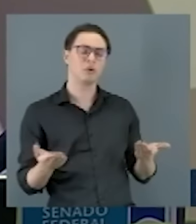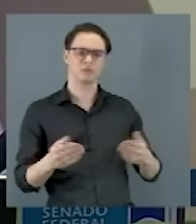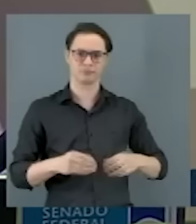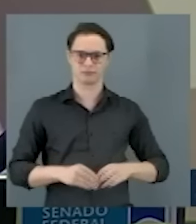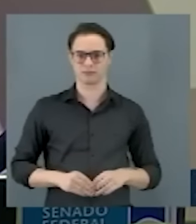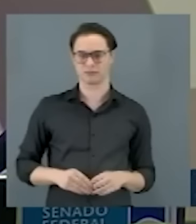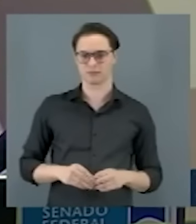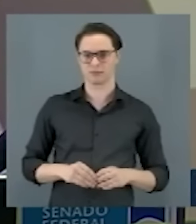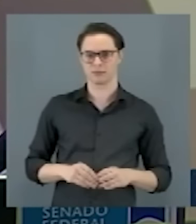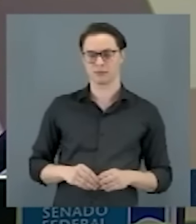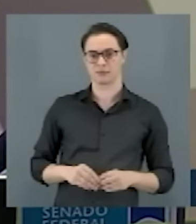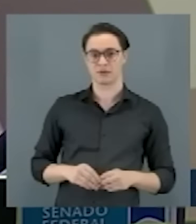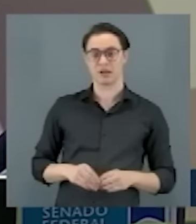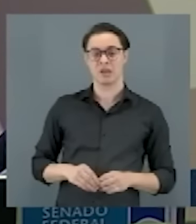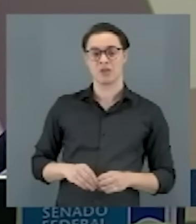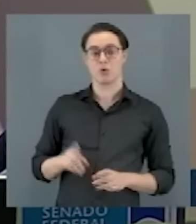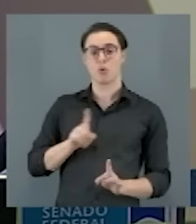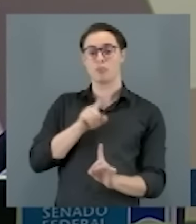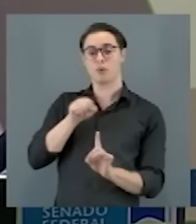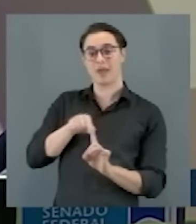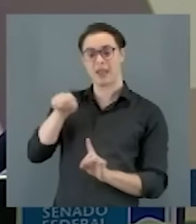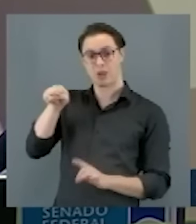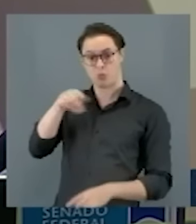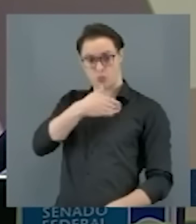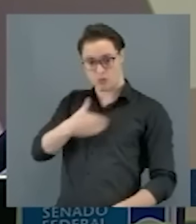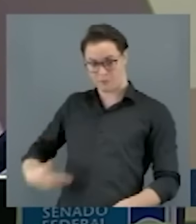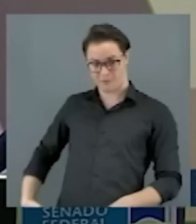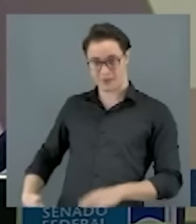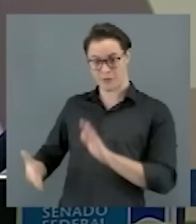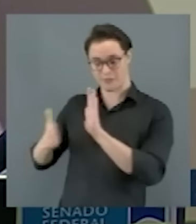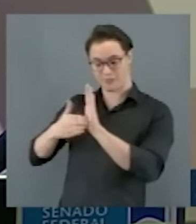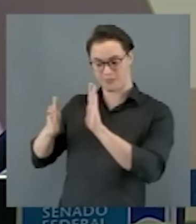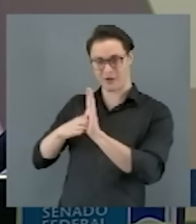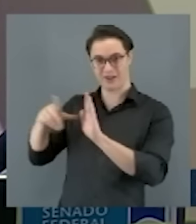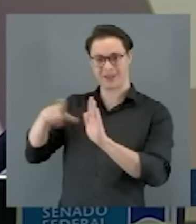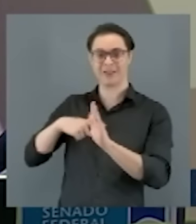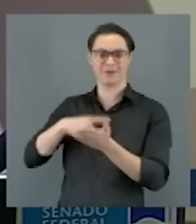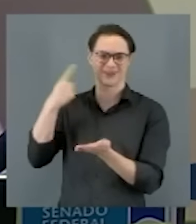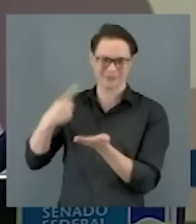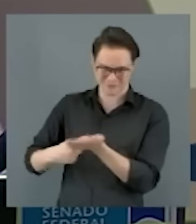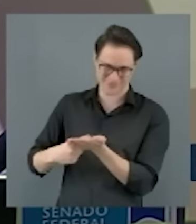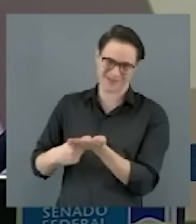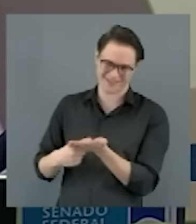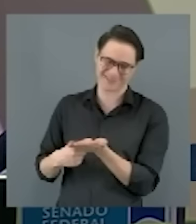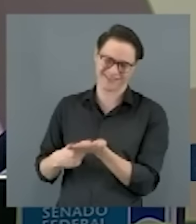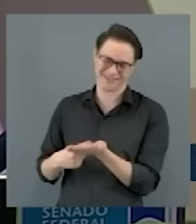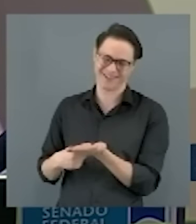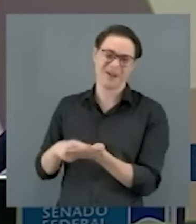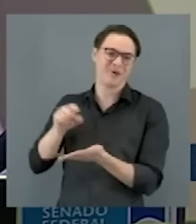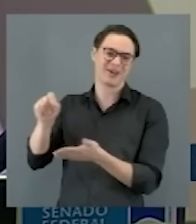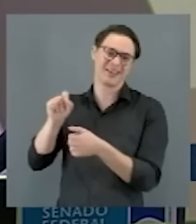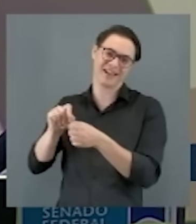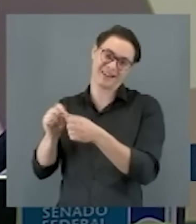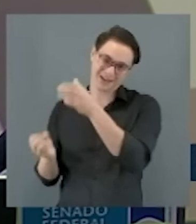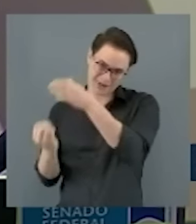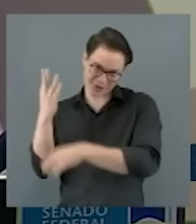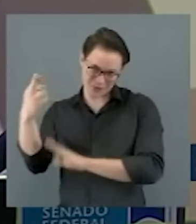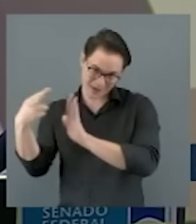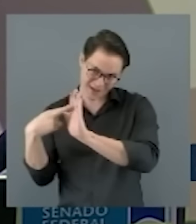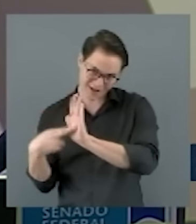ajudar o governo a cumprir aquilo que ele mesmo aprovou, que é o arcabouço fiscal. O governo criou uma